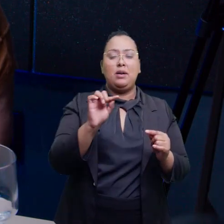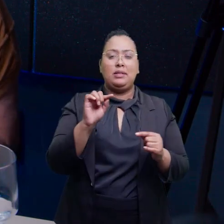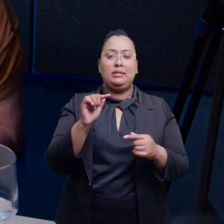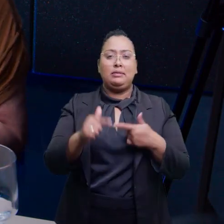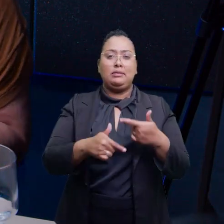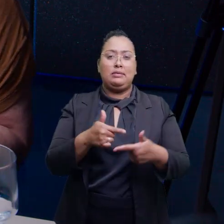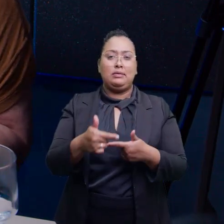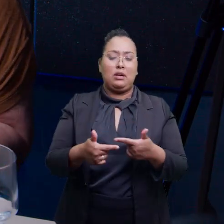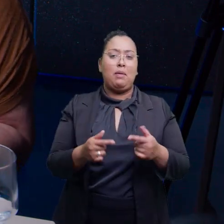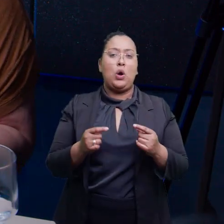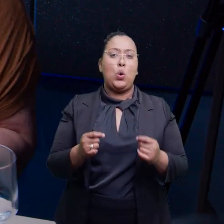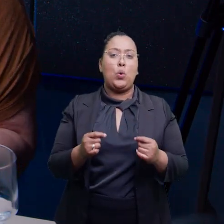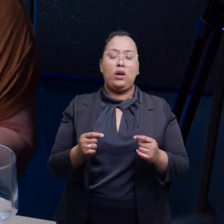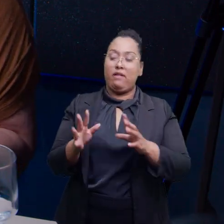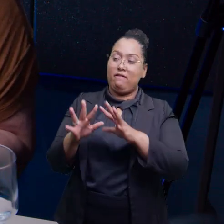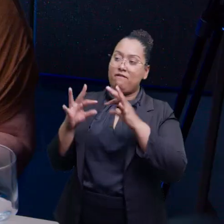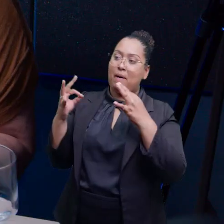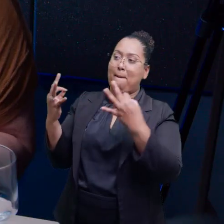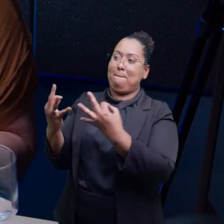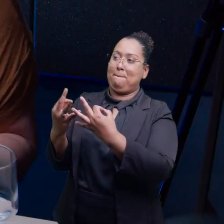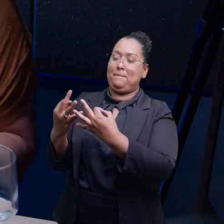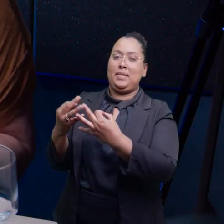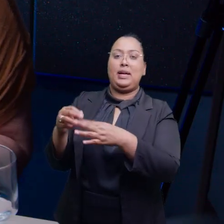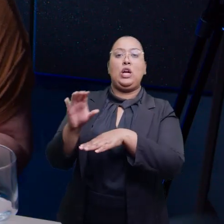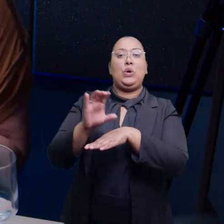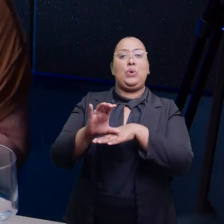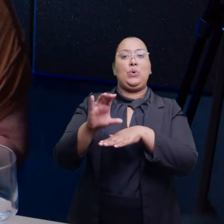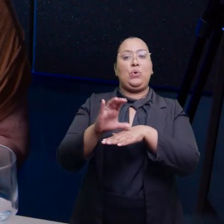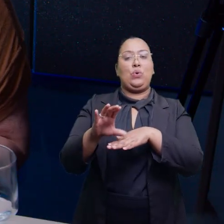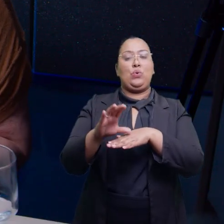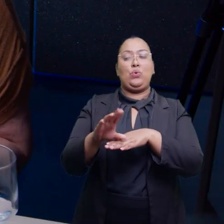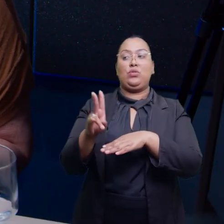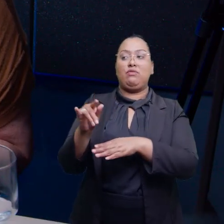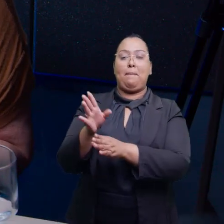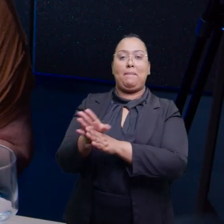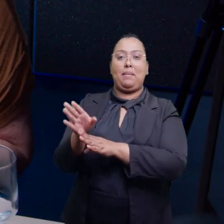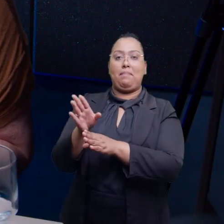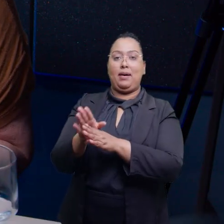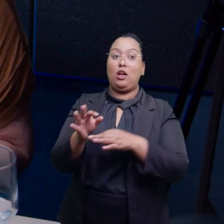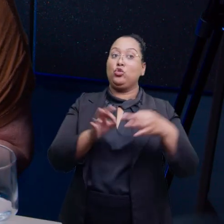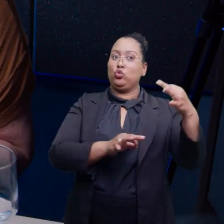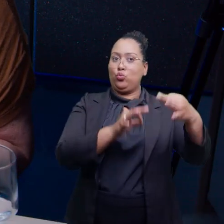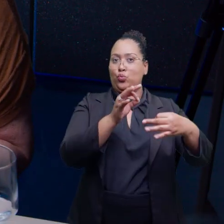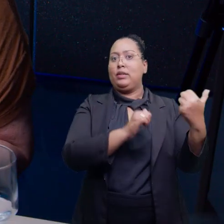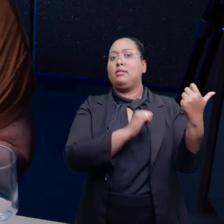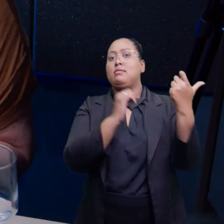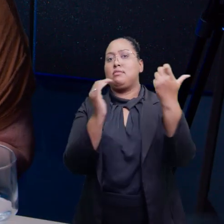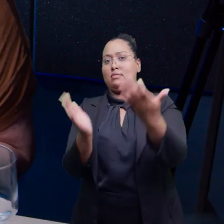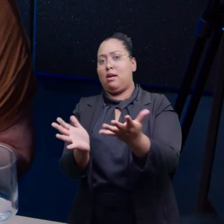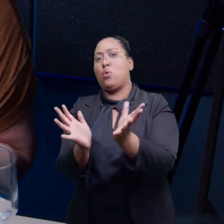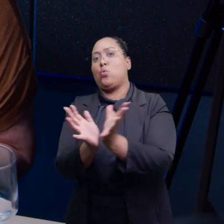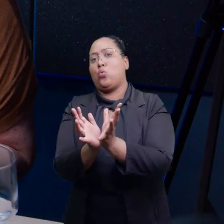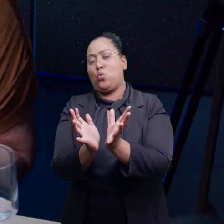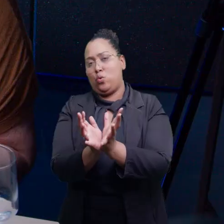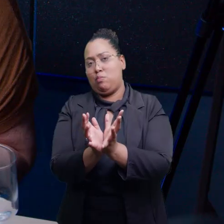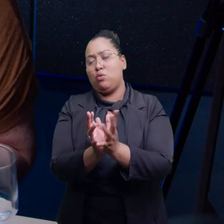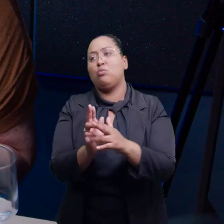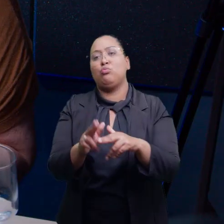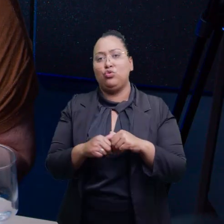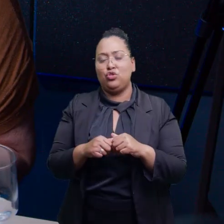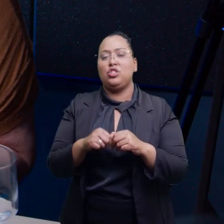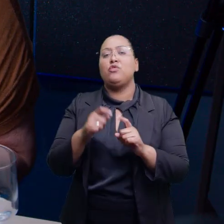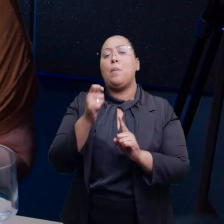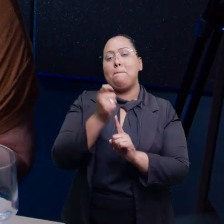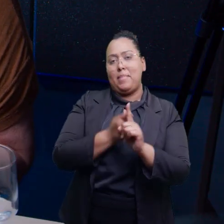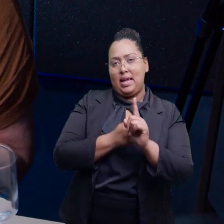trabalho de complementar o curso de preparação para adoção que o Judiciário oferece. Por isso a gente faz essas